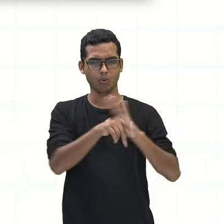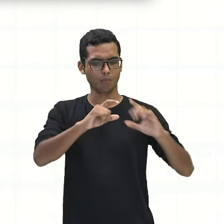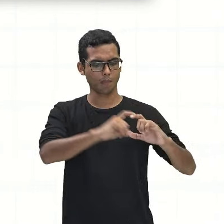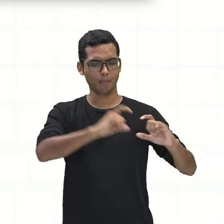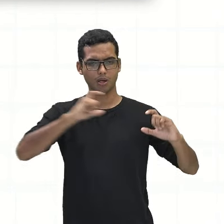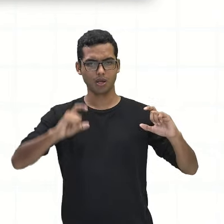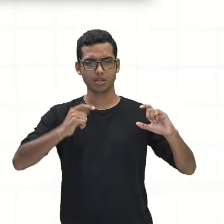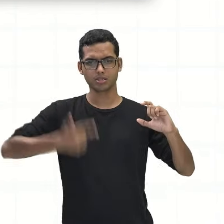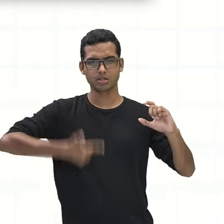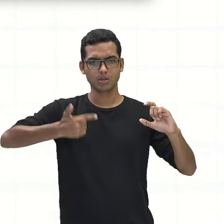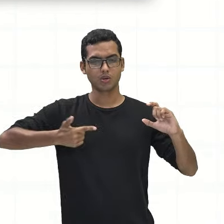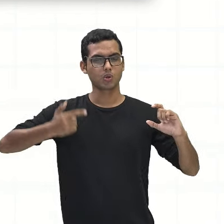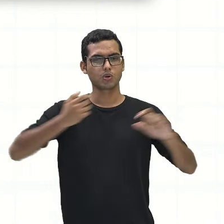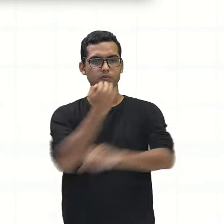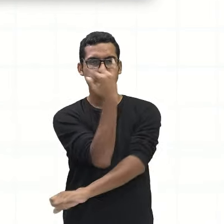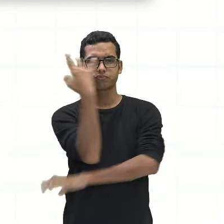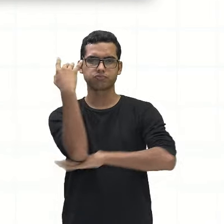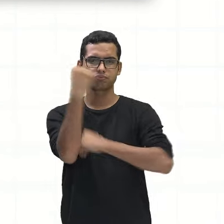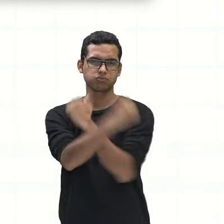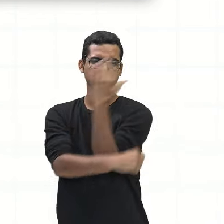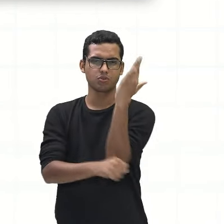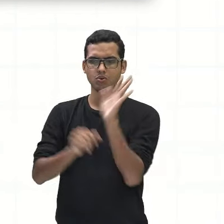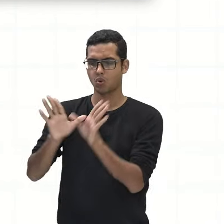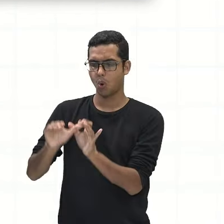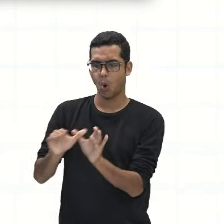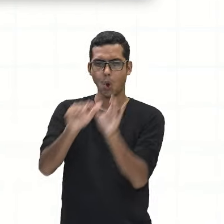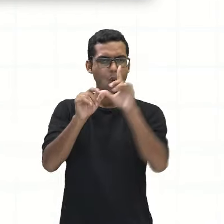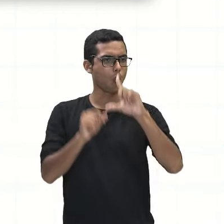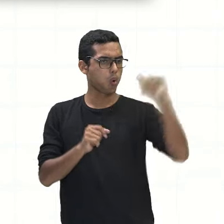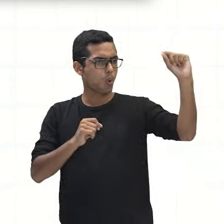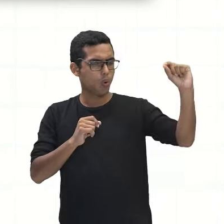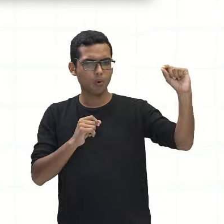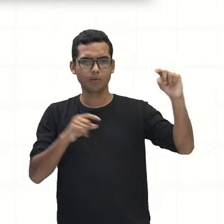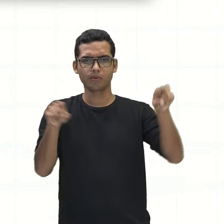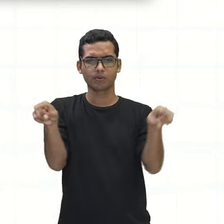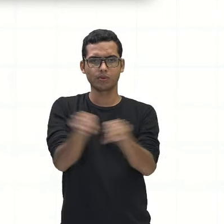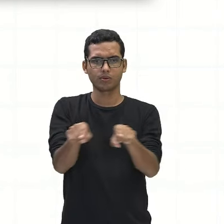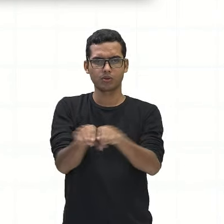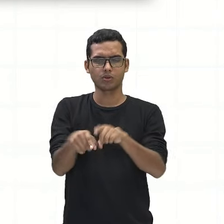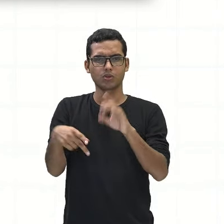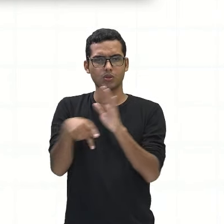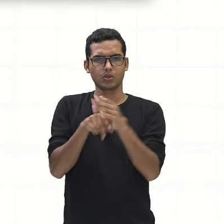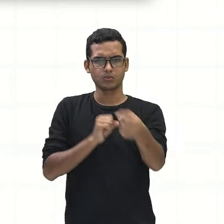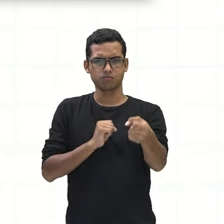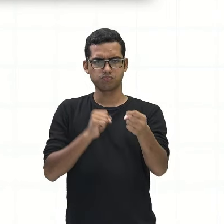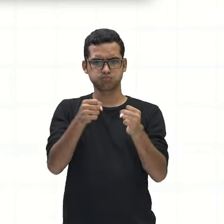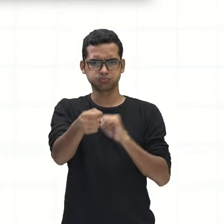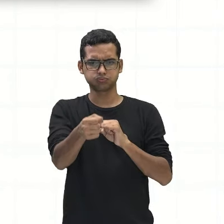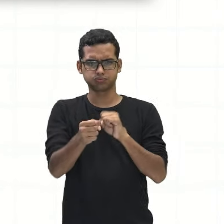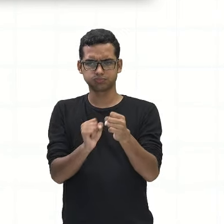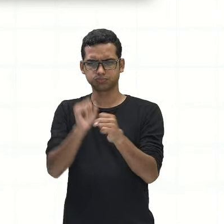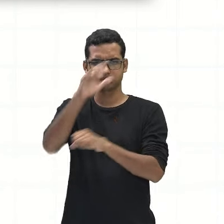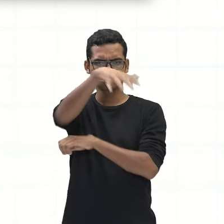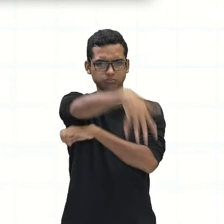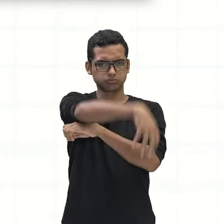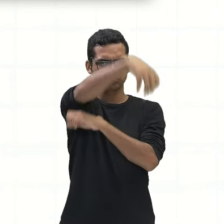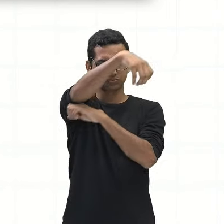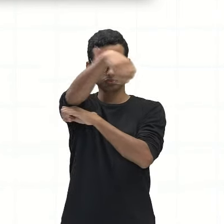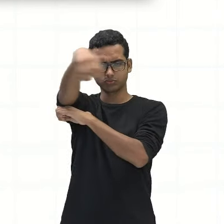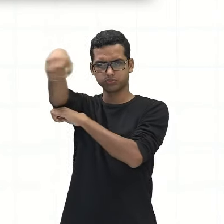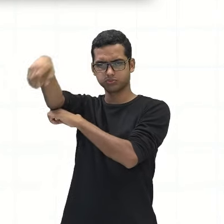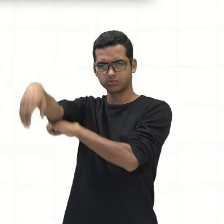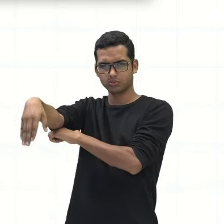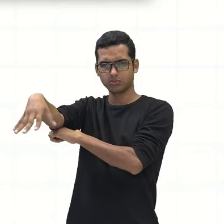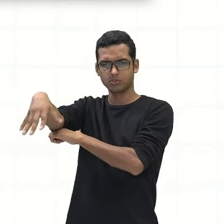pássaros fugindo da mata, máquinas escavando a terra, árvores